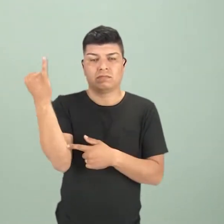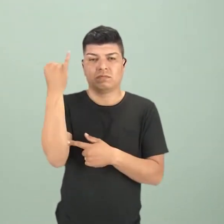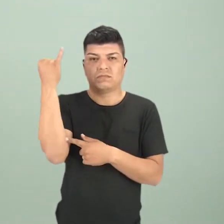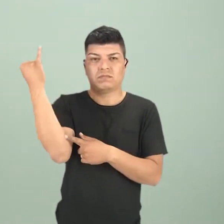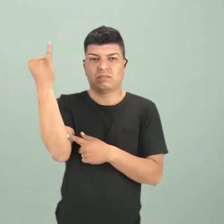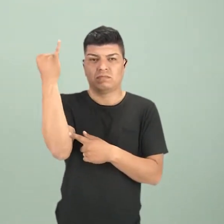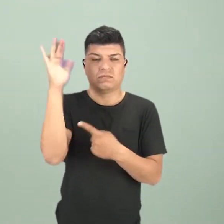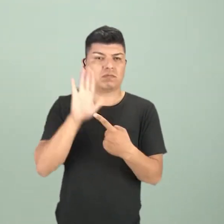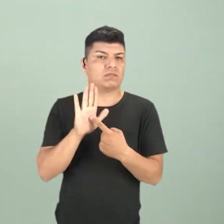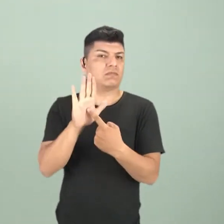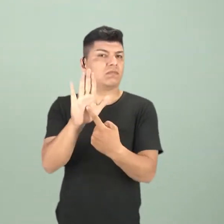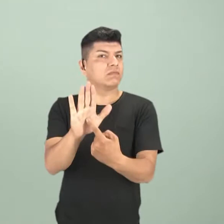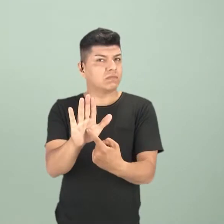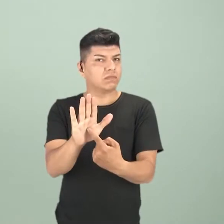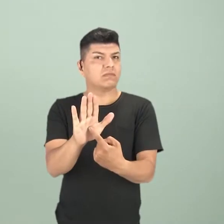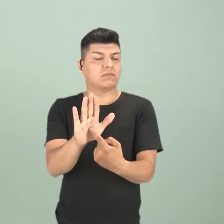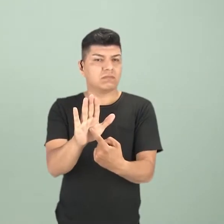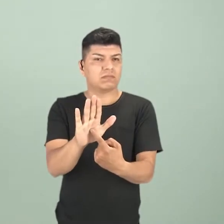demonstração de